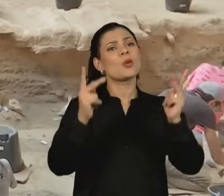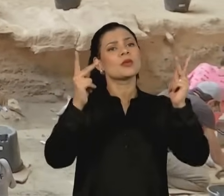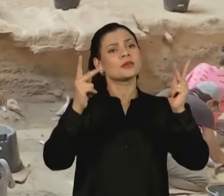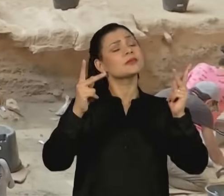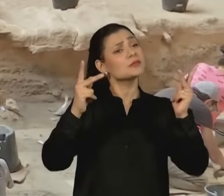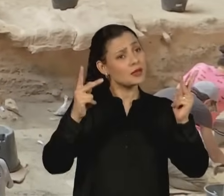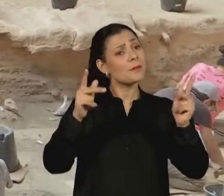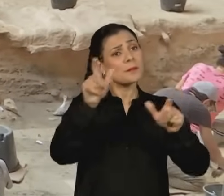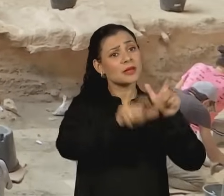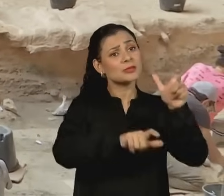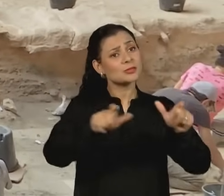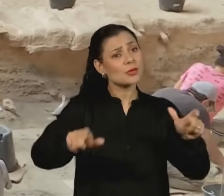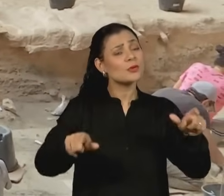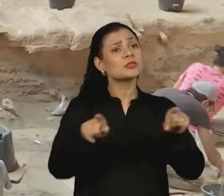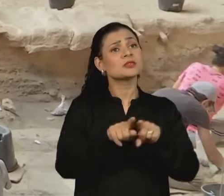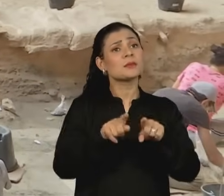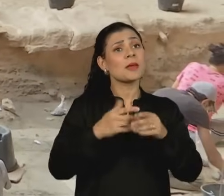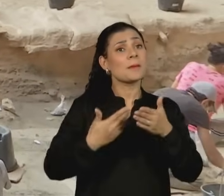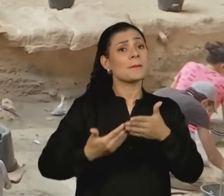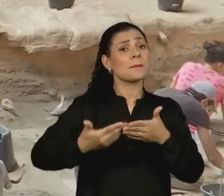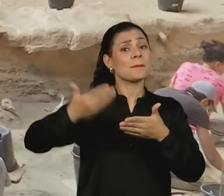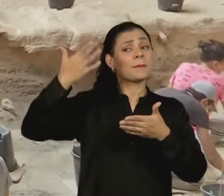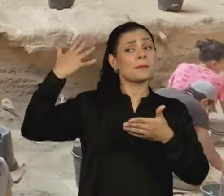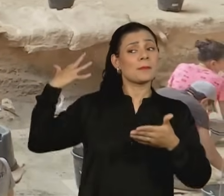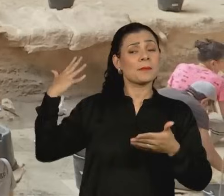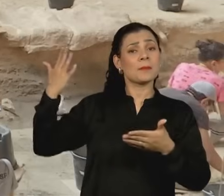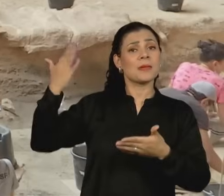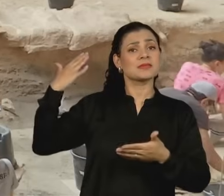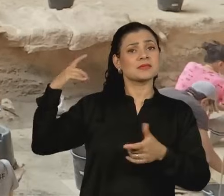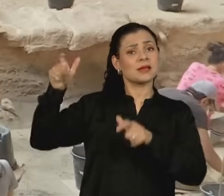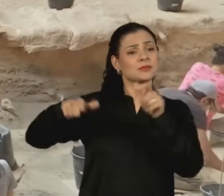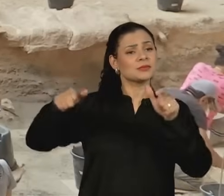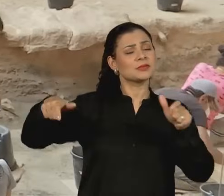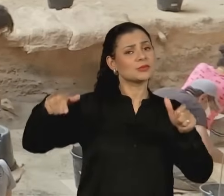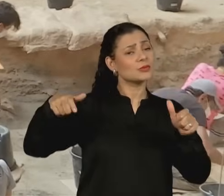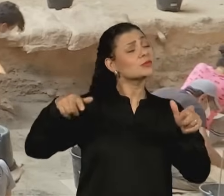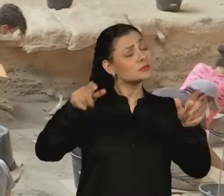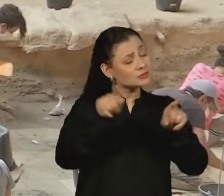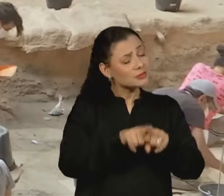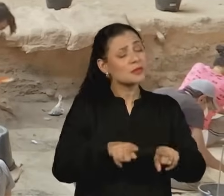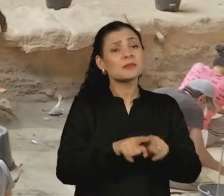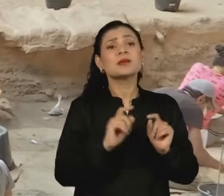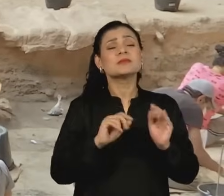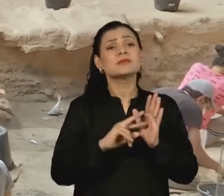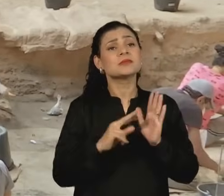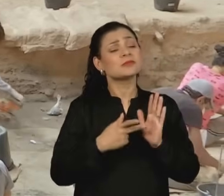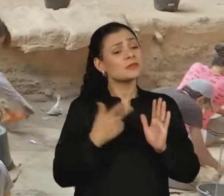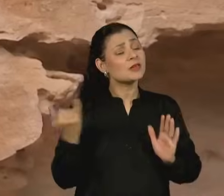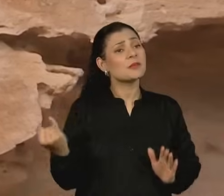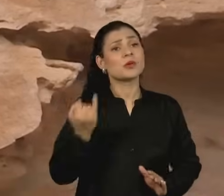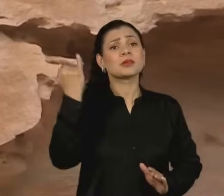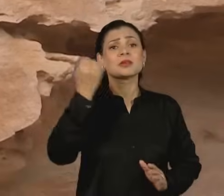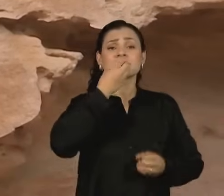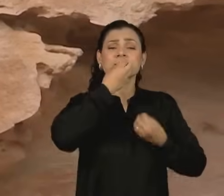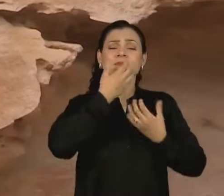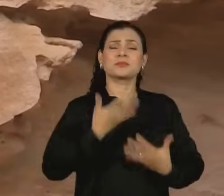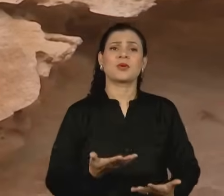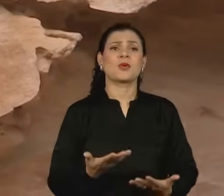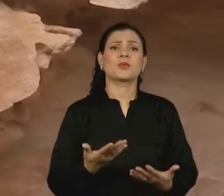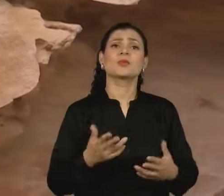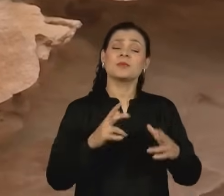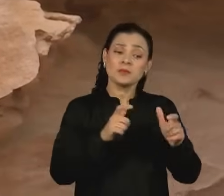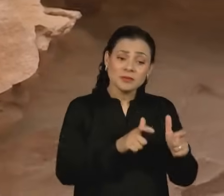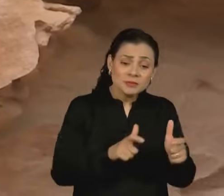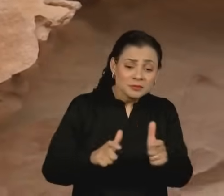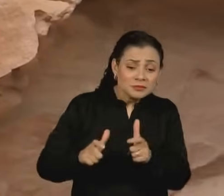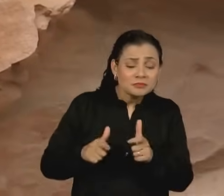da região, valoriza o passado dessas pessoas e isso é o que faz bem, né, para as